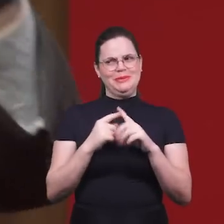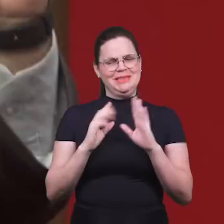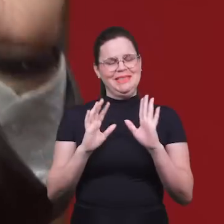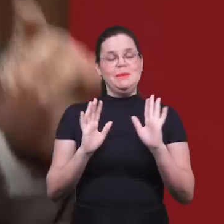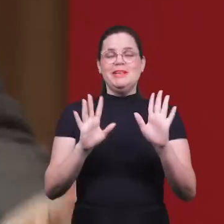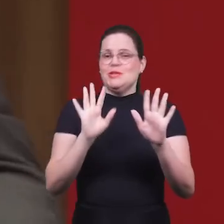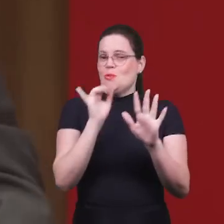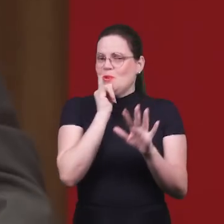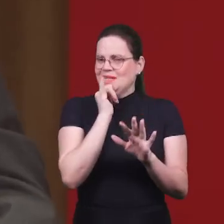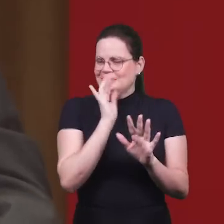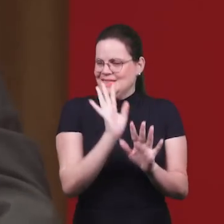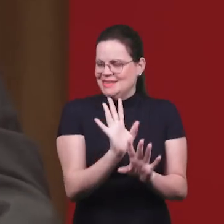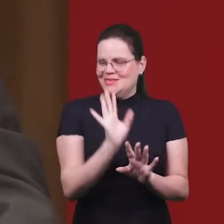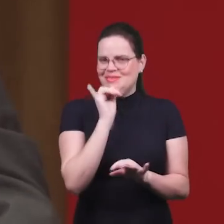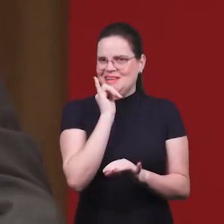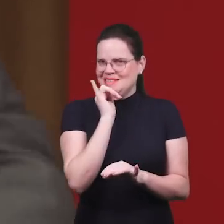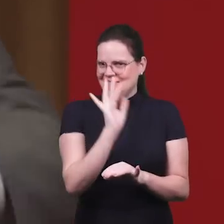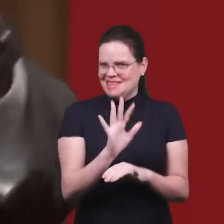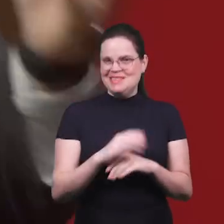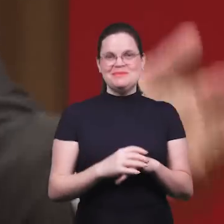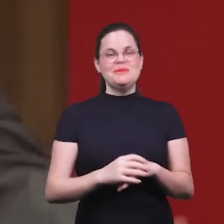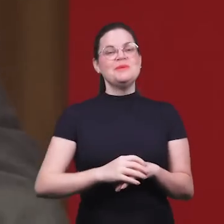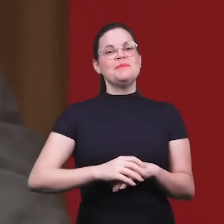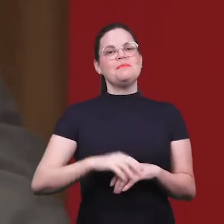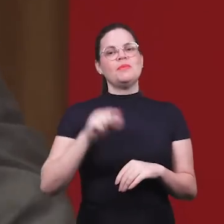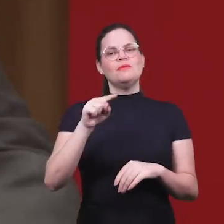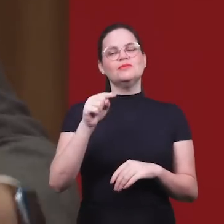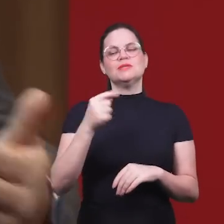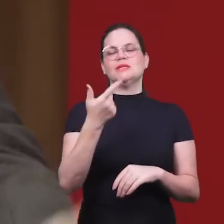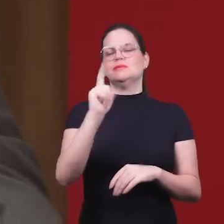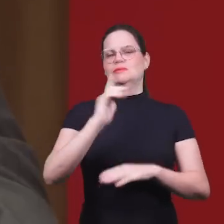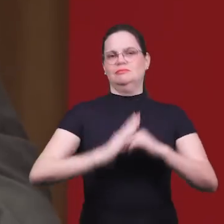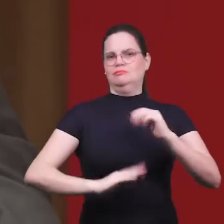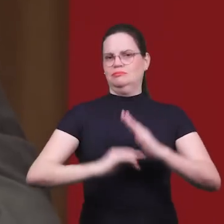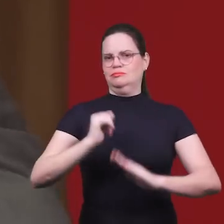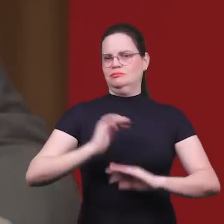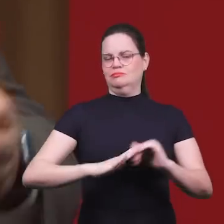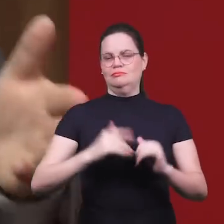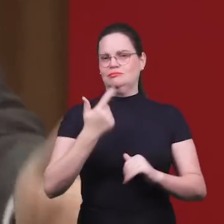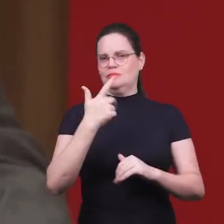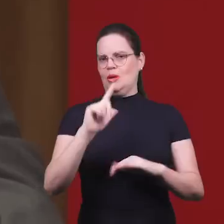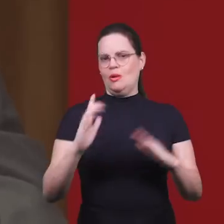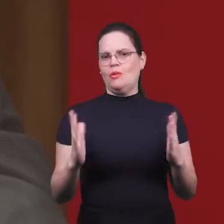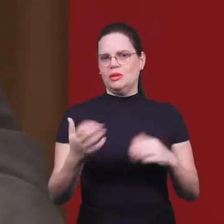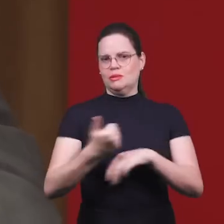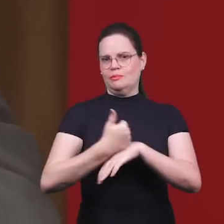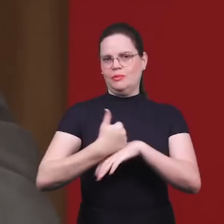é só um exemplo, gente. Que você, imagina uma outra profissão, uma outra competência, uma outra